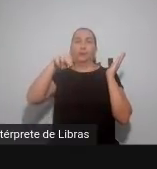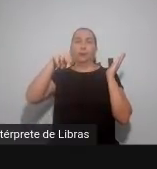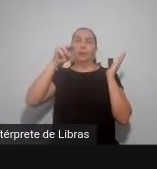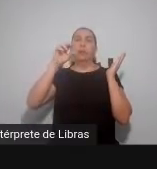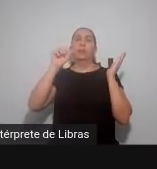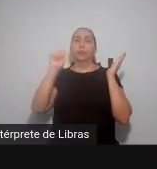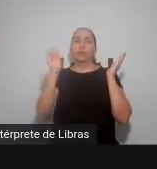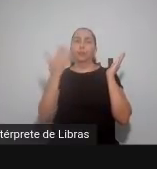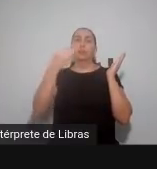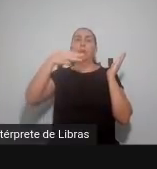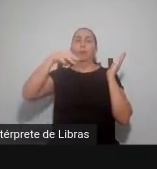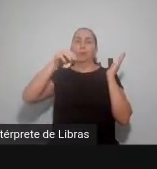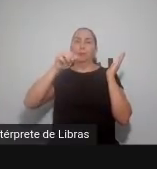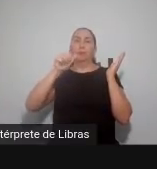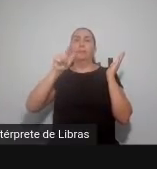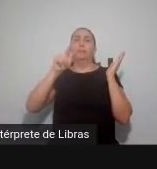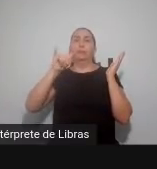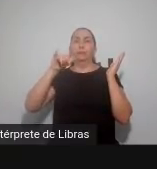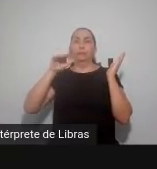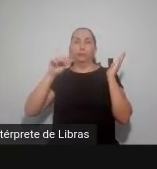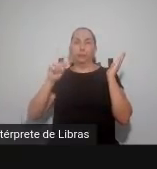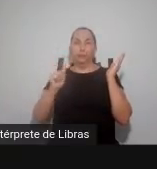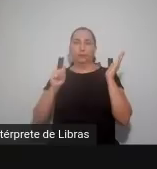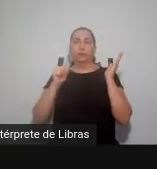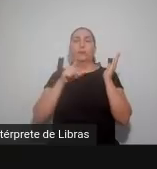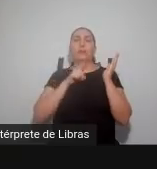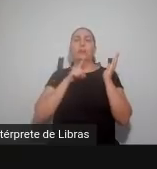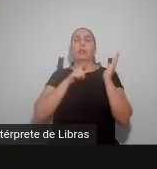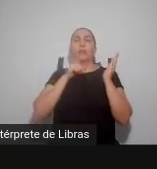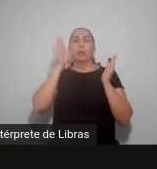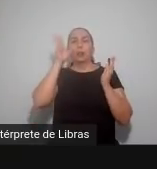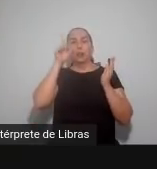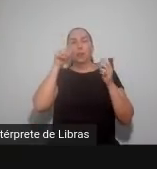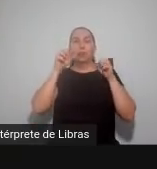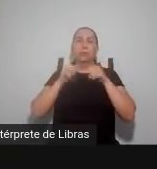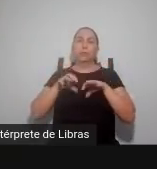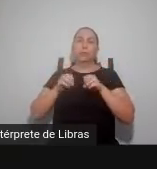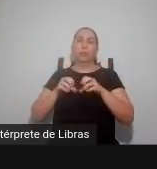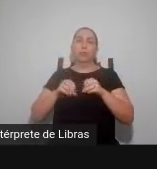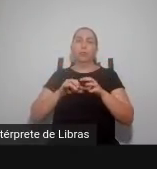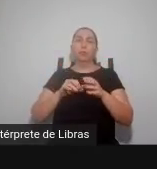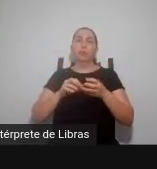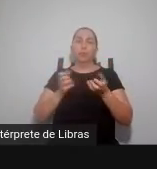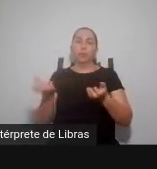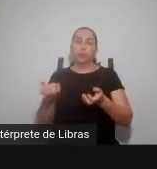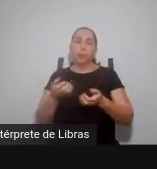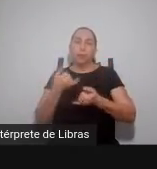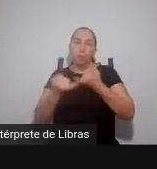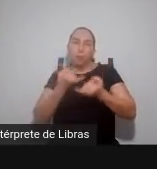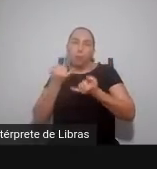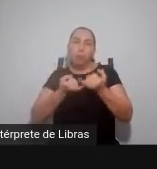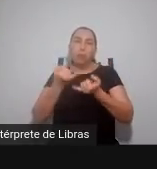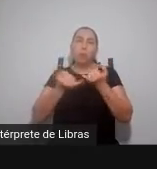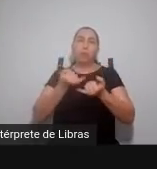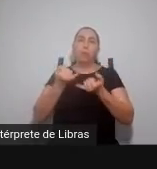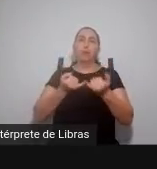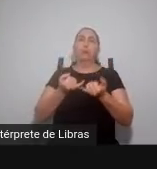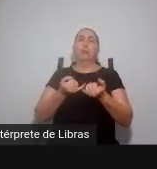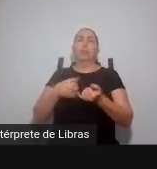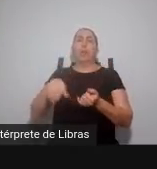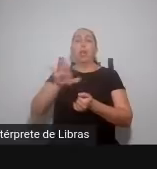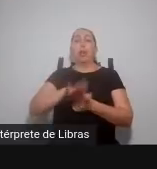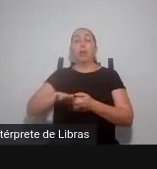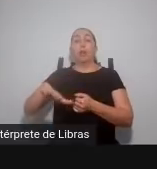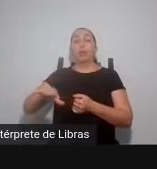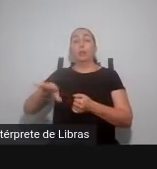o vídeo, a professora construindo o jogo, ensinando a jogar. No monte do meio, as crianças pegam 3